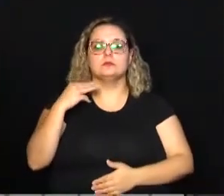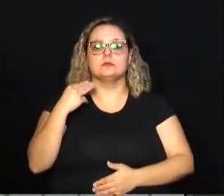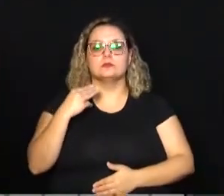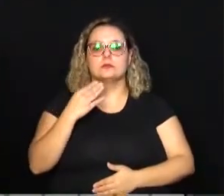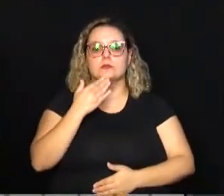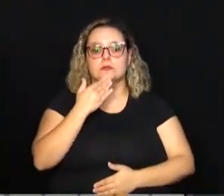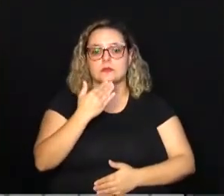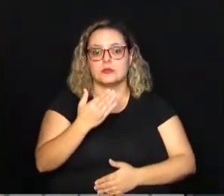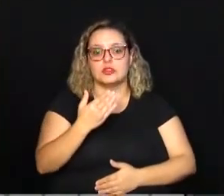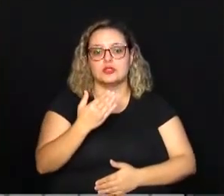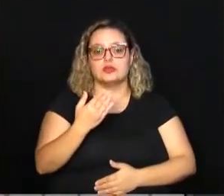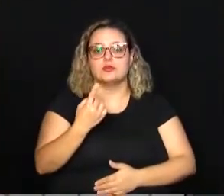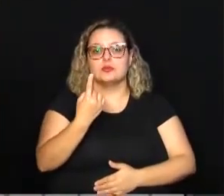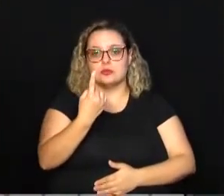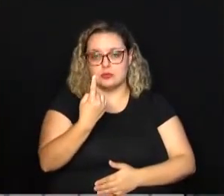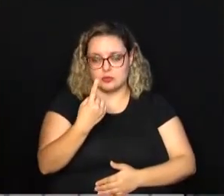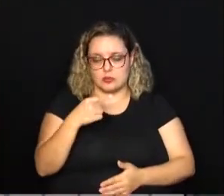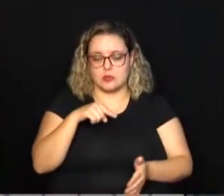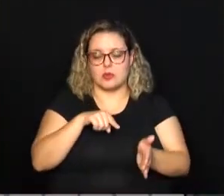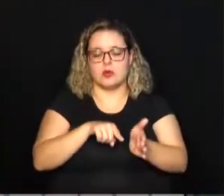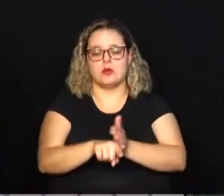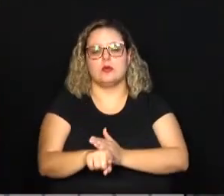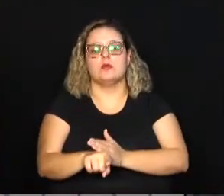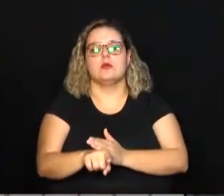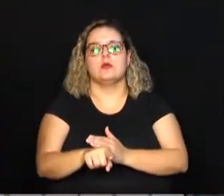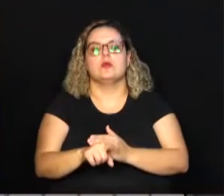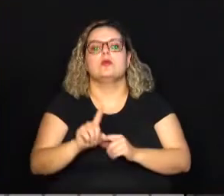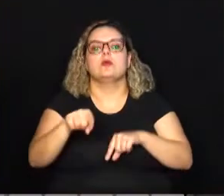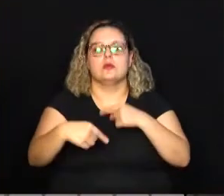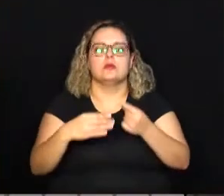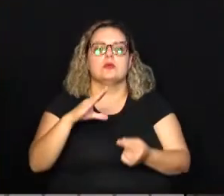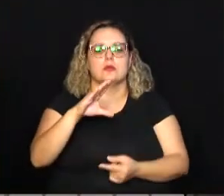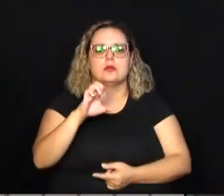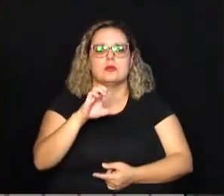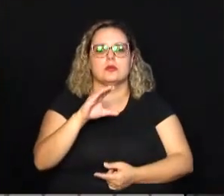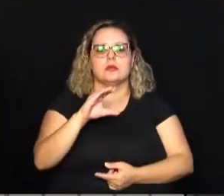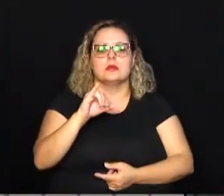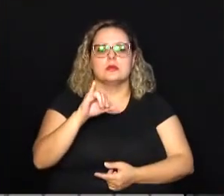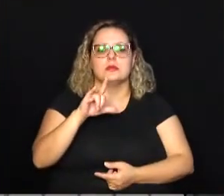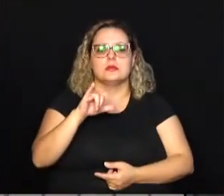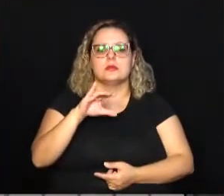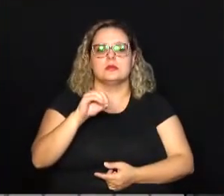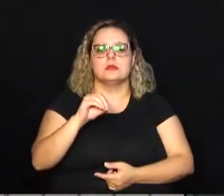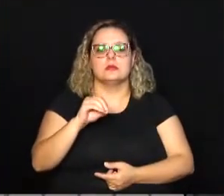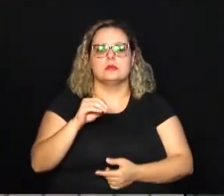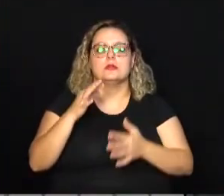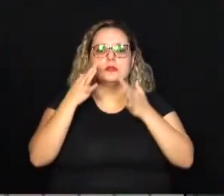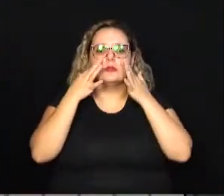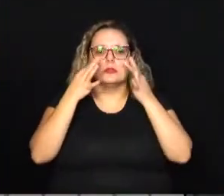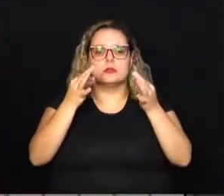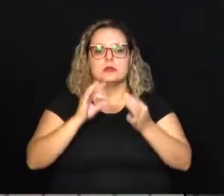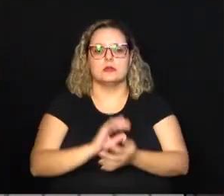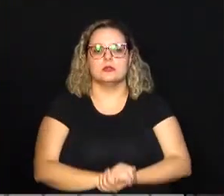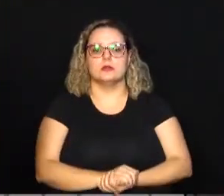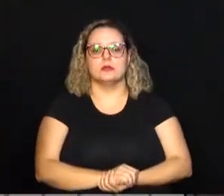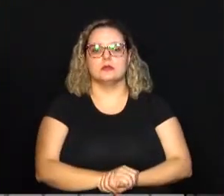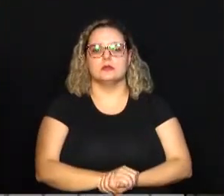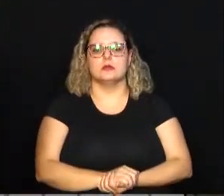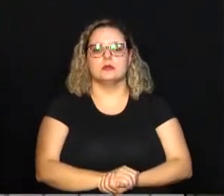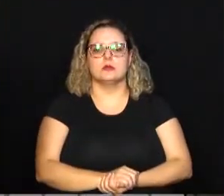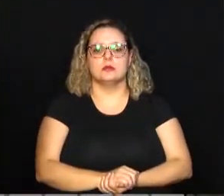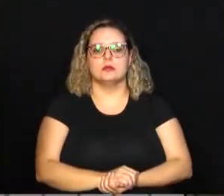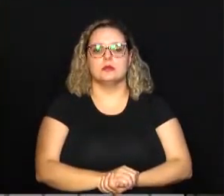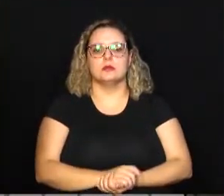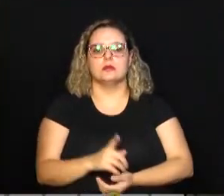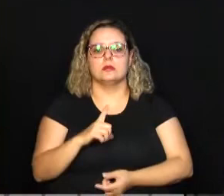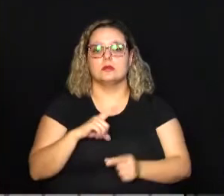pediu para fazer mais uma colocação, em seguida eu abro para o Cecílio. Estou atento, vereador. E a gente ainda tem um